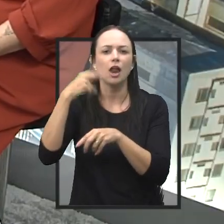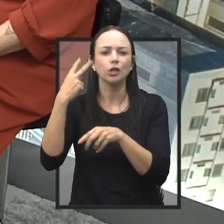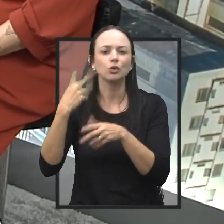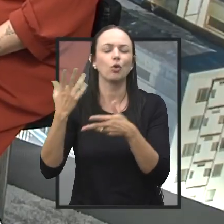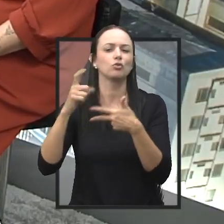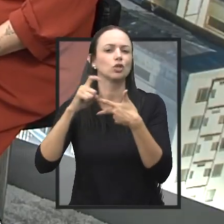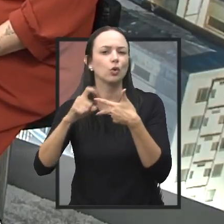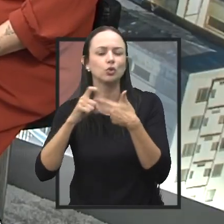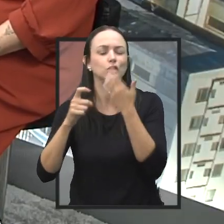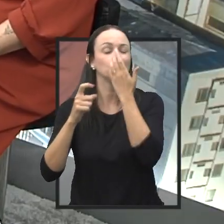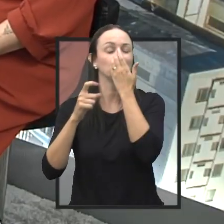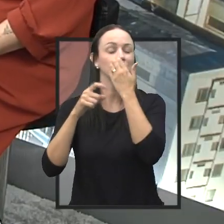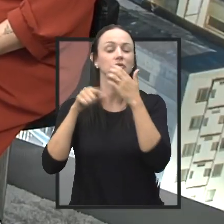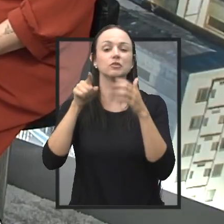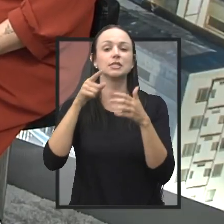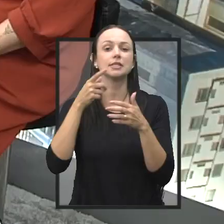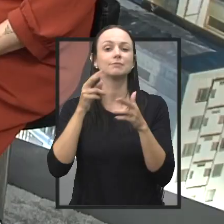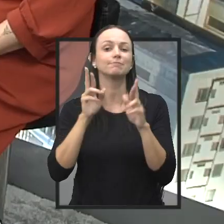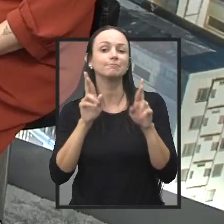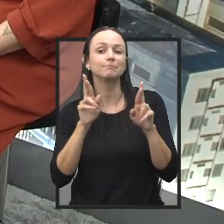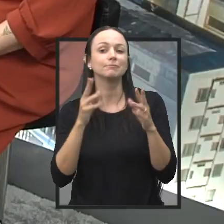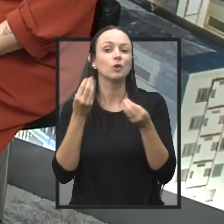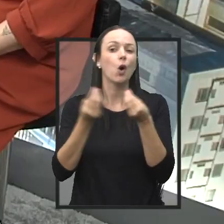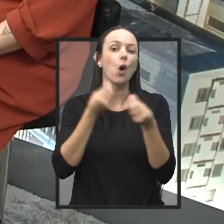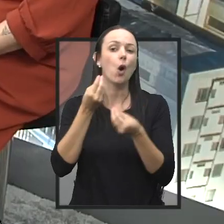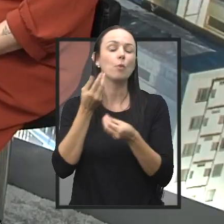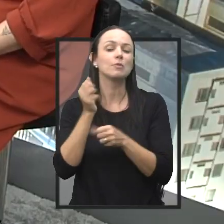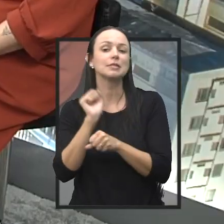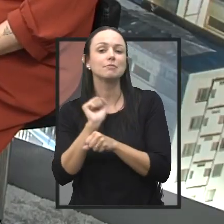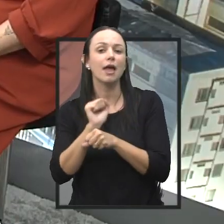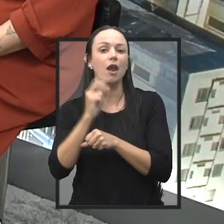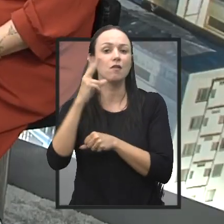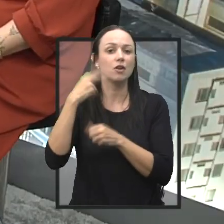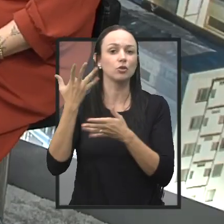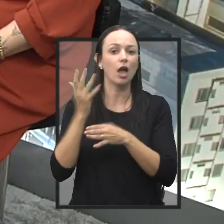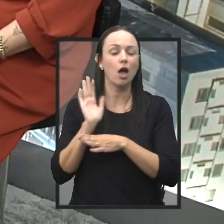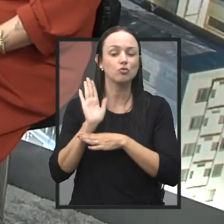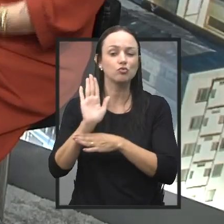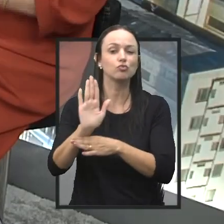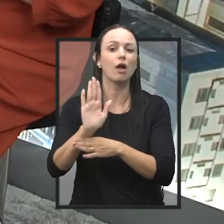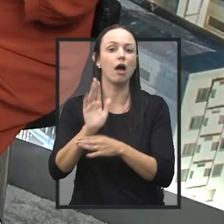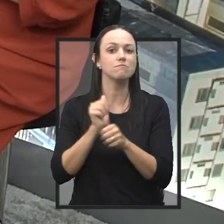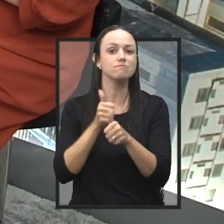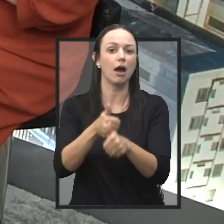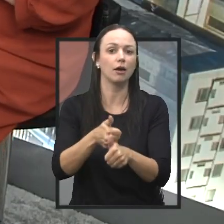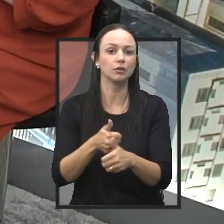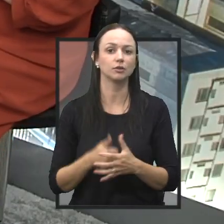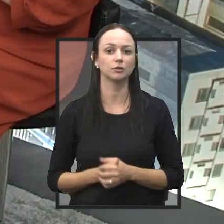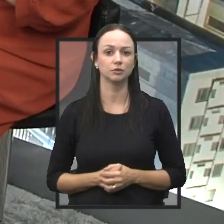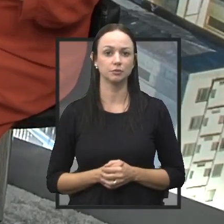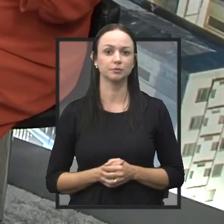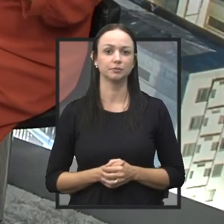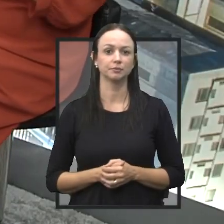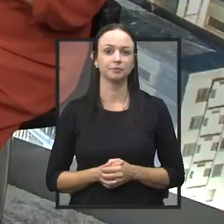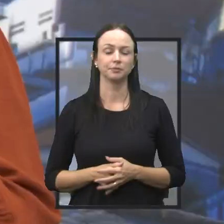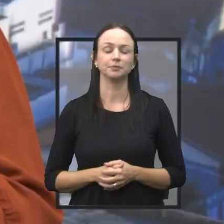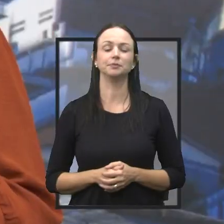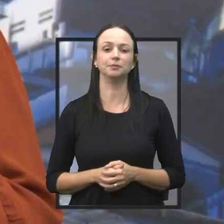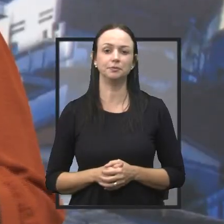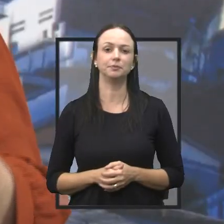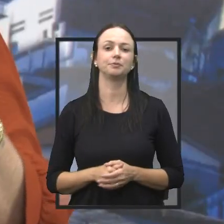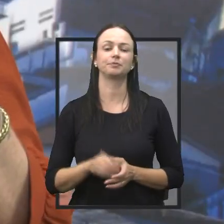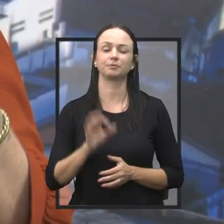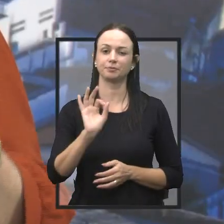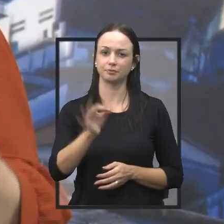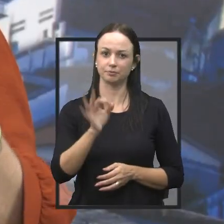relação a esse assunto? Os vereadores estão empenhados em acompanhar isso de perto. Ângelo, é exatamente